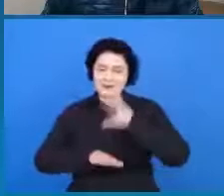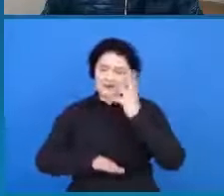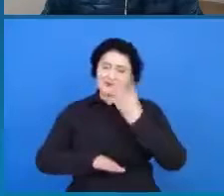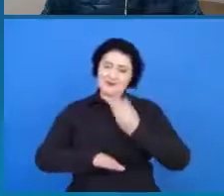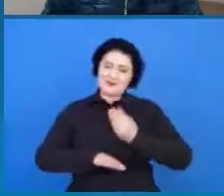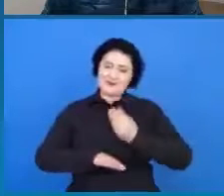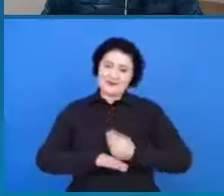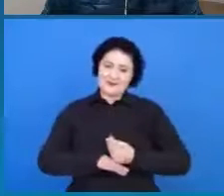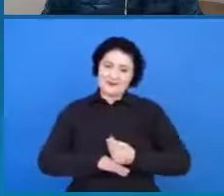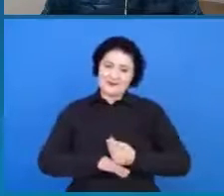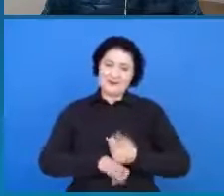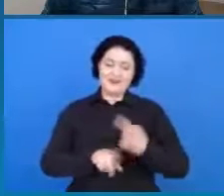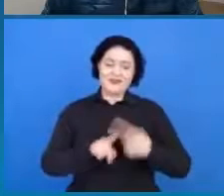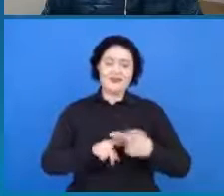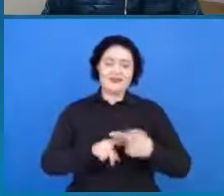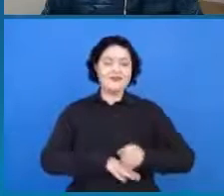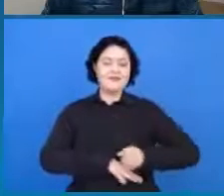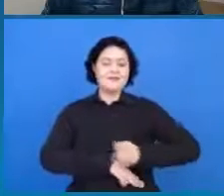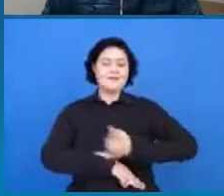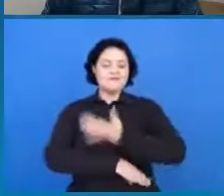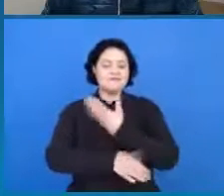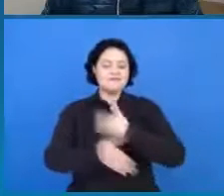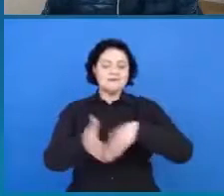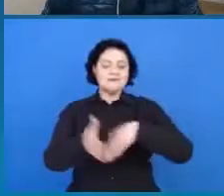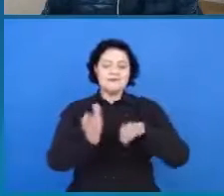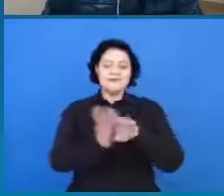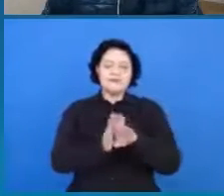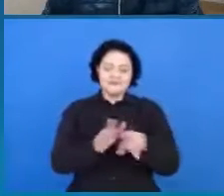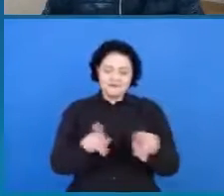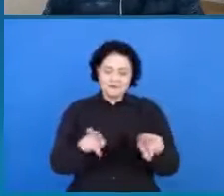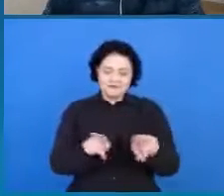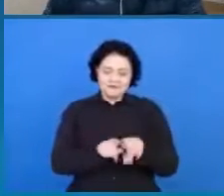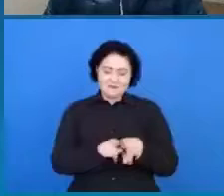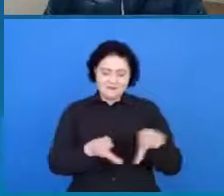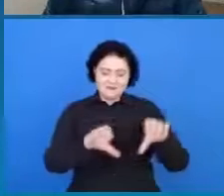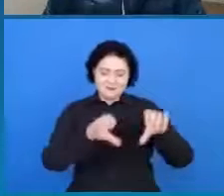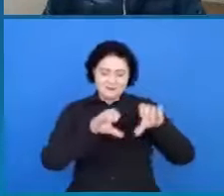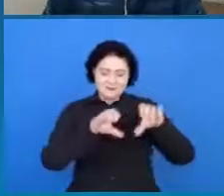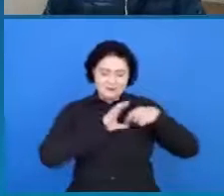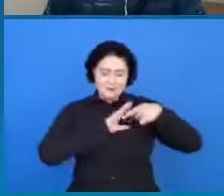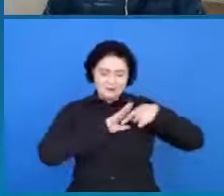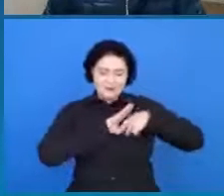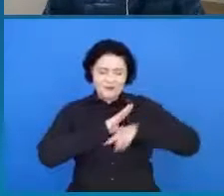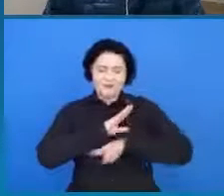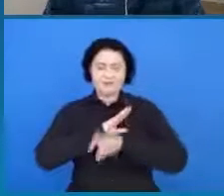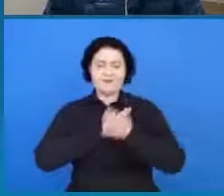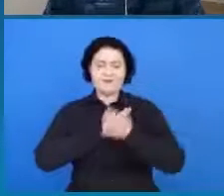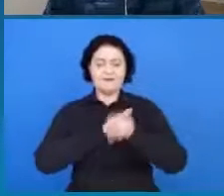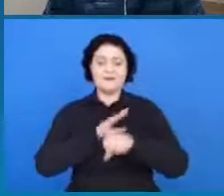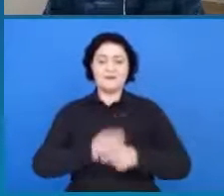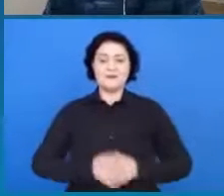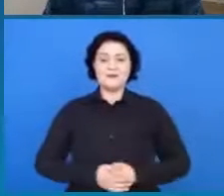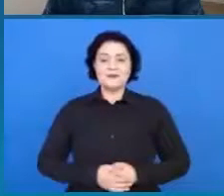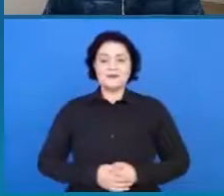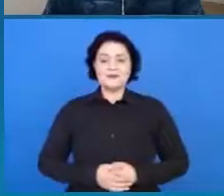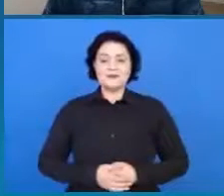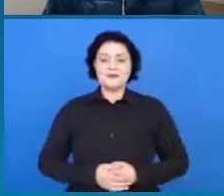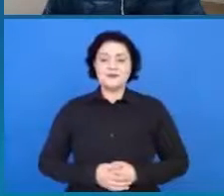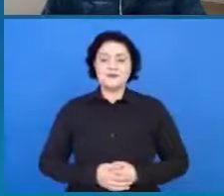emocionam e chegam ao nosso coração profundamente Andrei